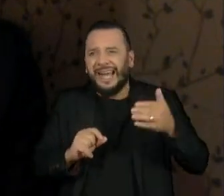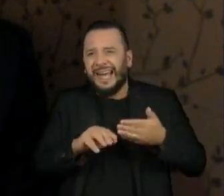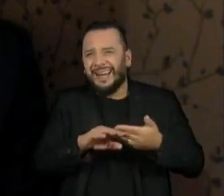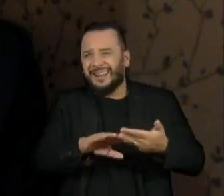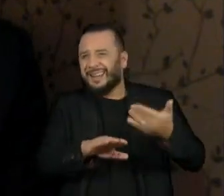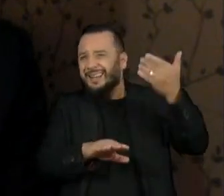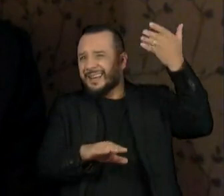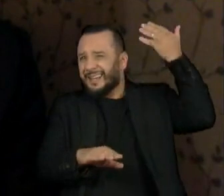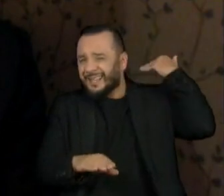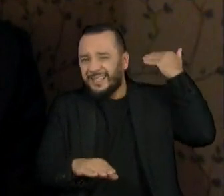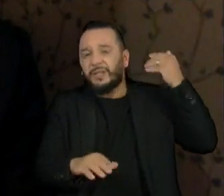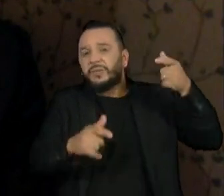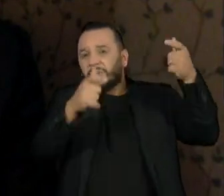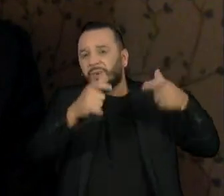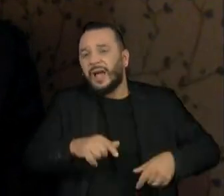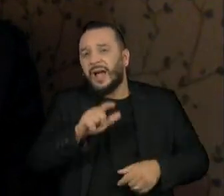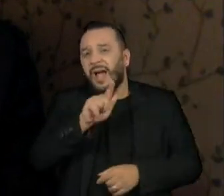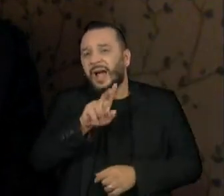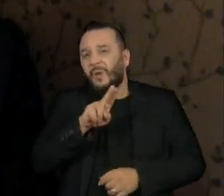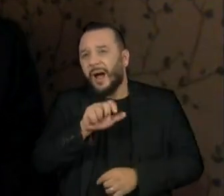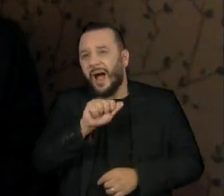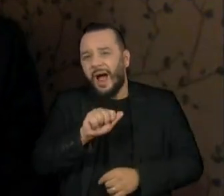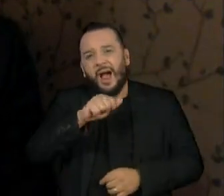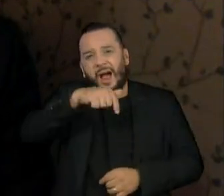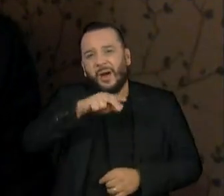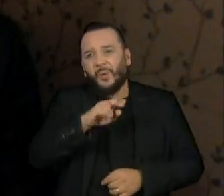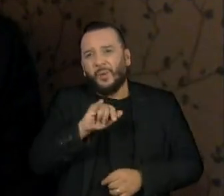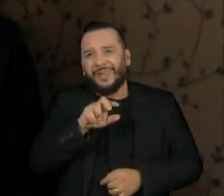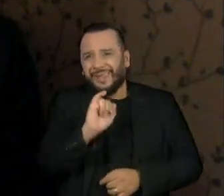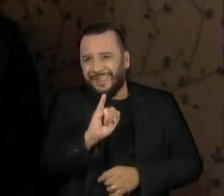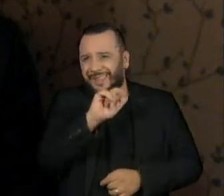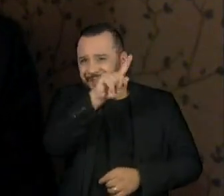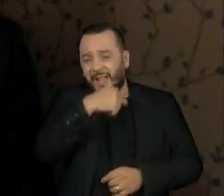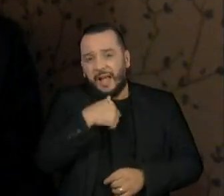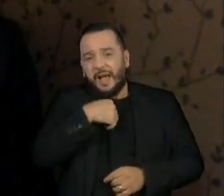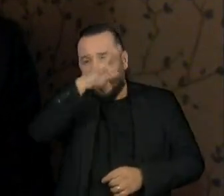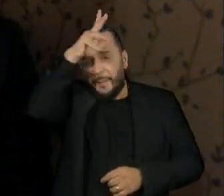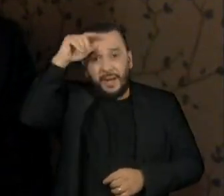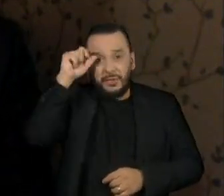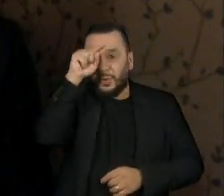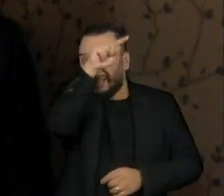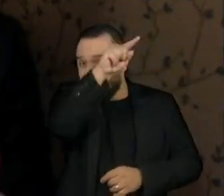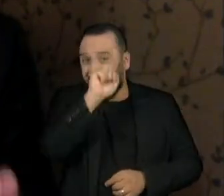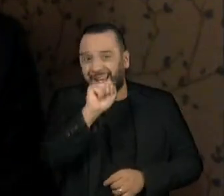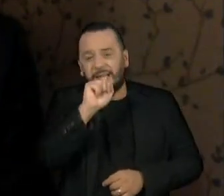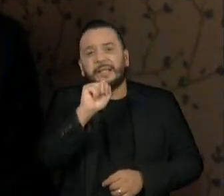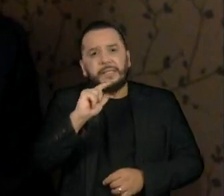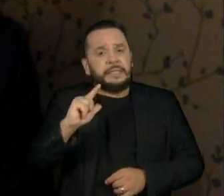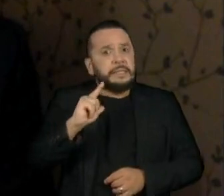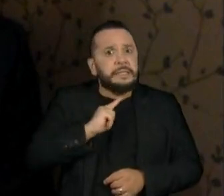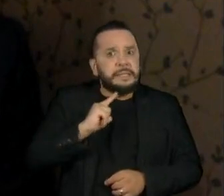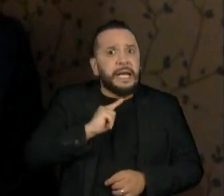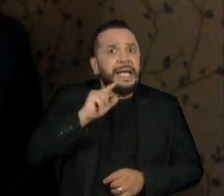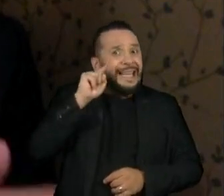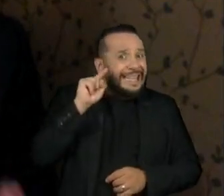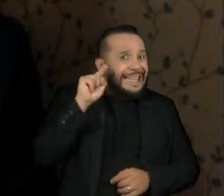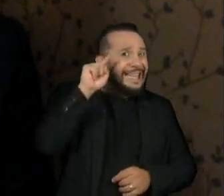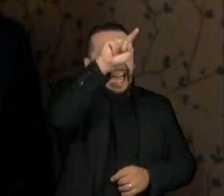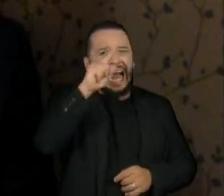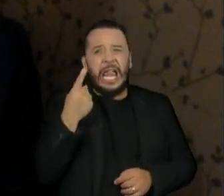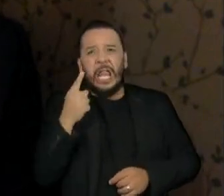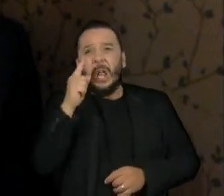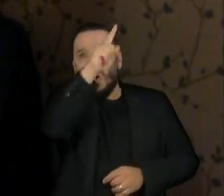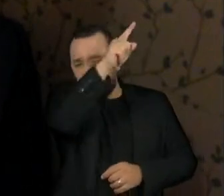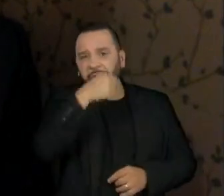Apuí, município no sul do Amazonas, em que o Estado brasileiro, ele não foi só, o Estado brasileiro levou ele para lá, mandou